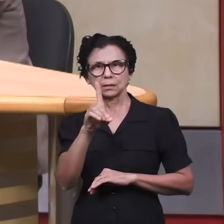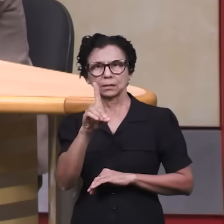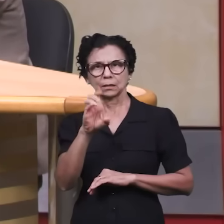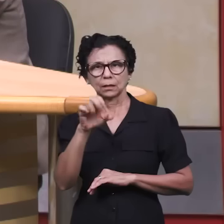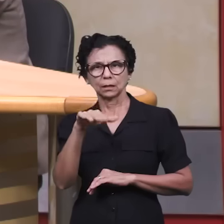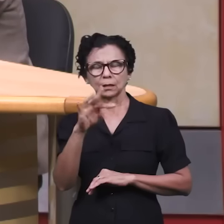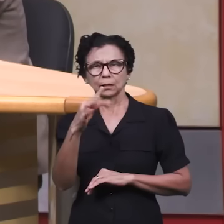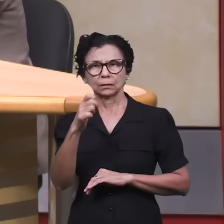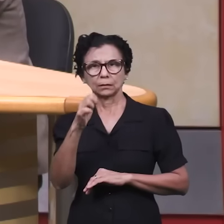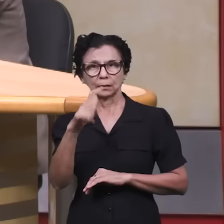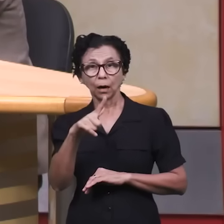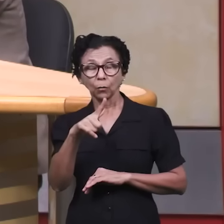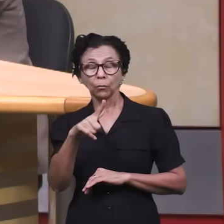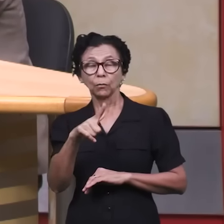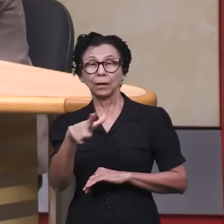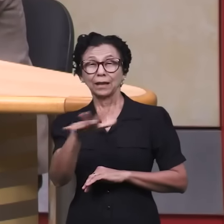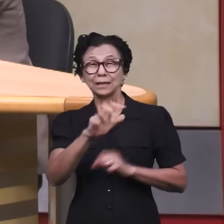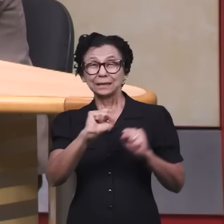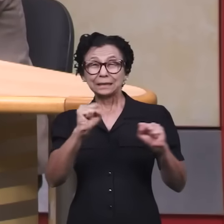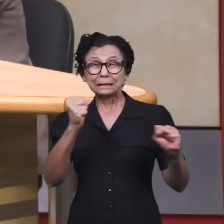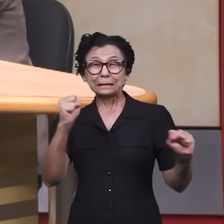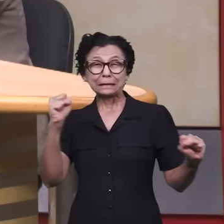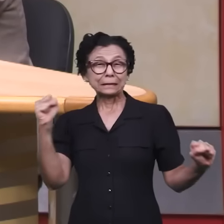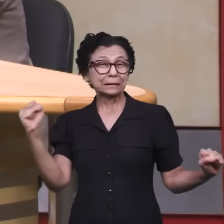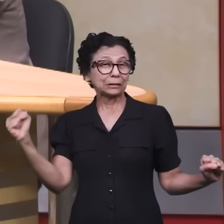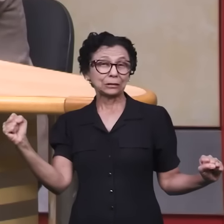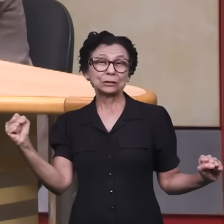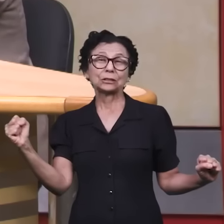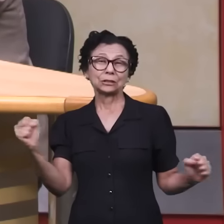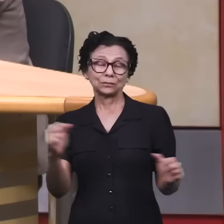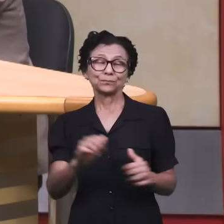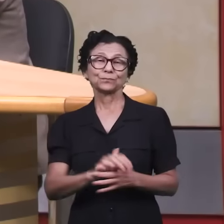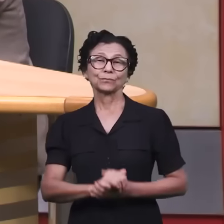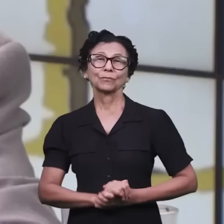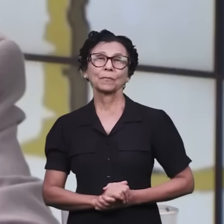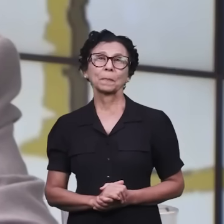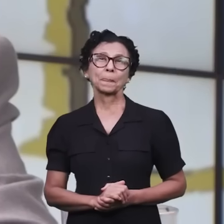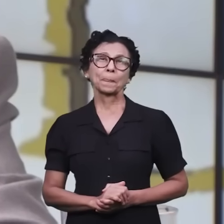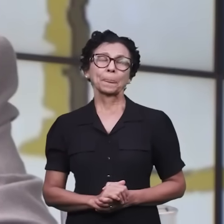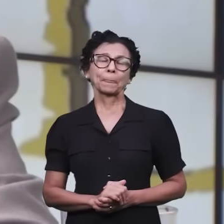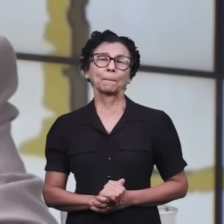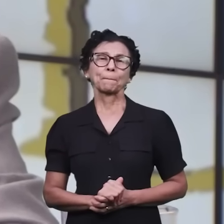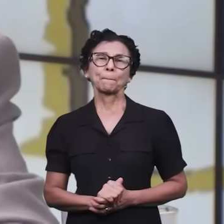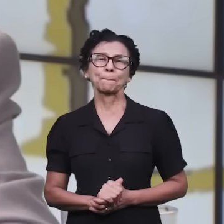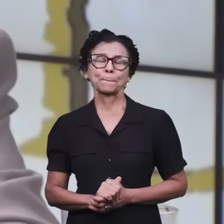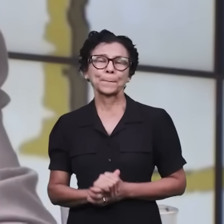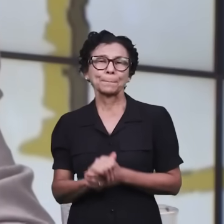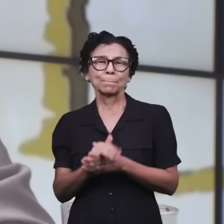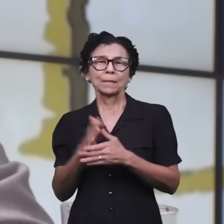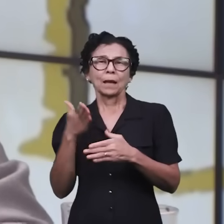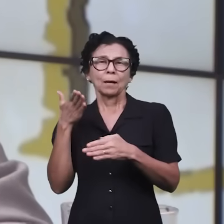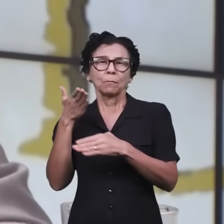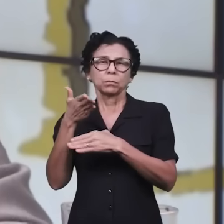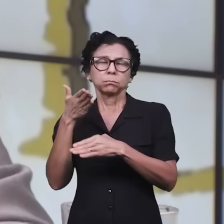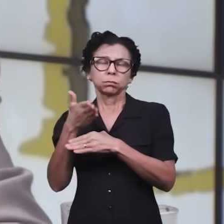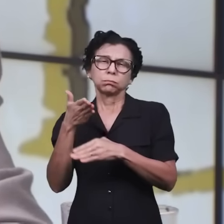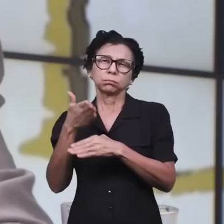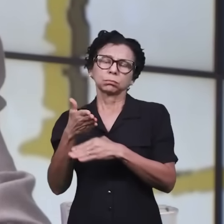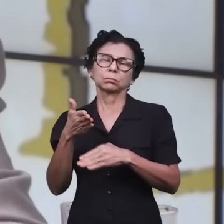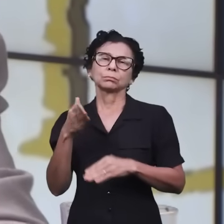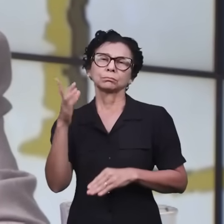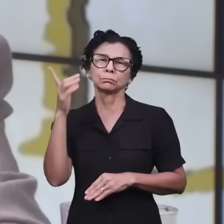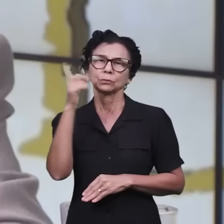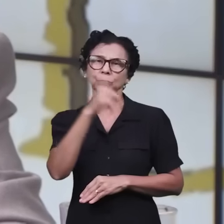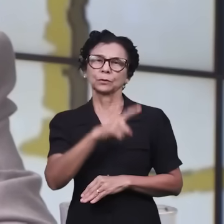muito grande. Você tem uma região muito grande, muito vasta, com muito poucos acessos, mas ao